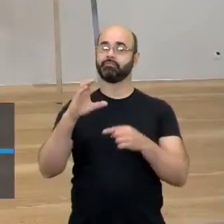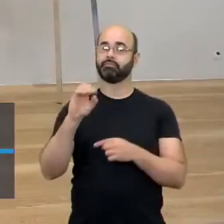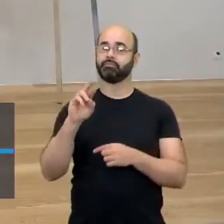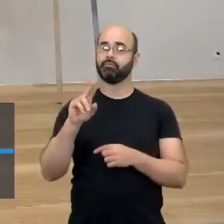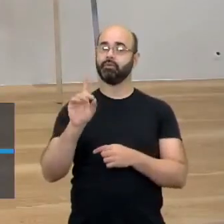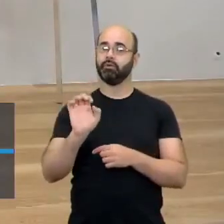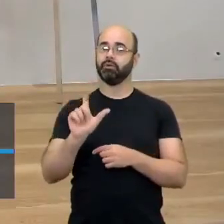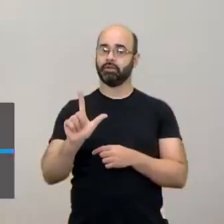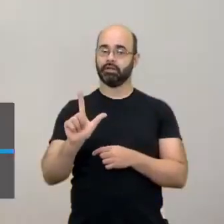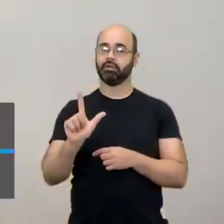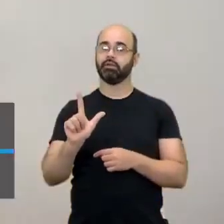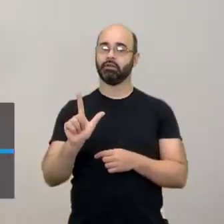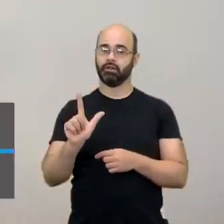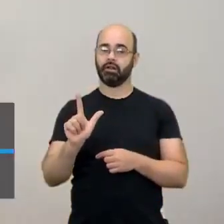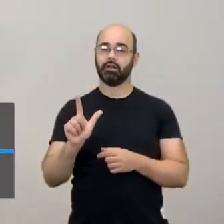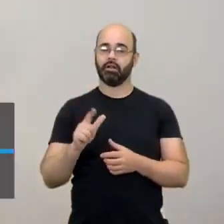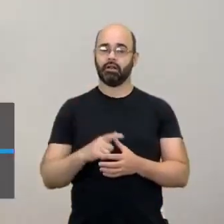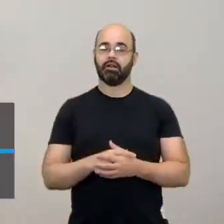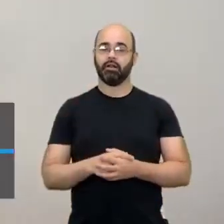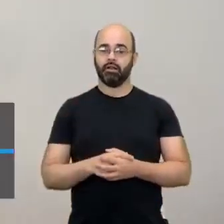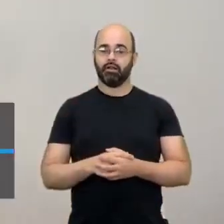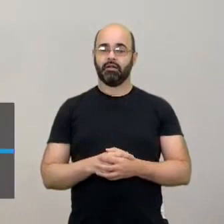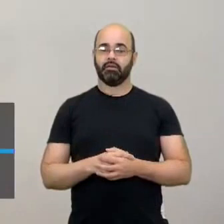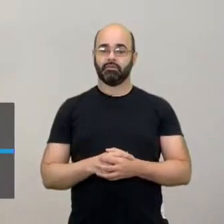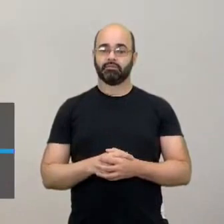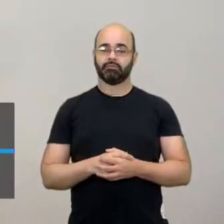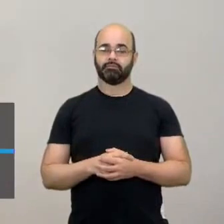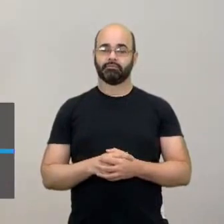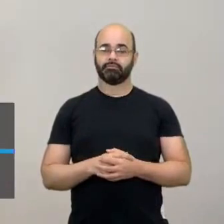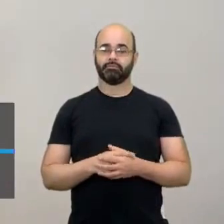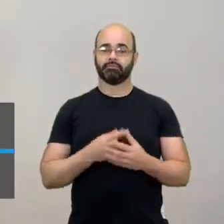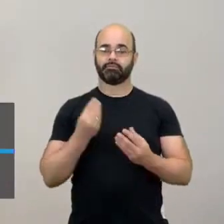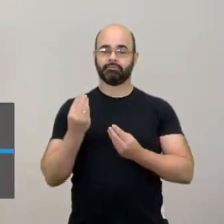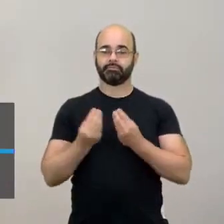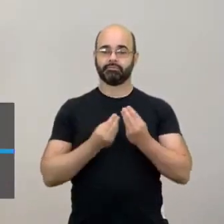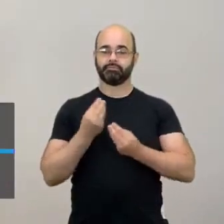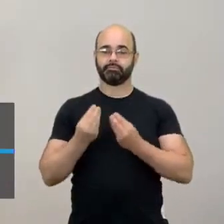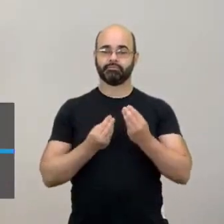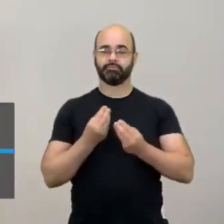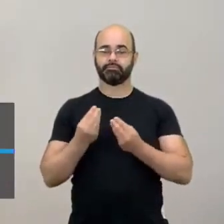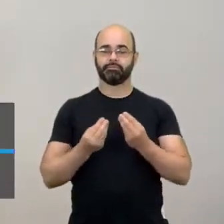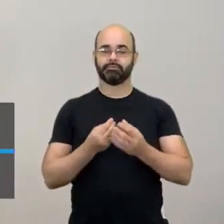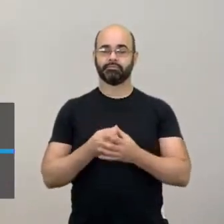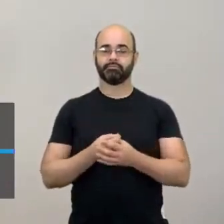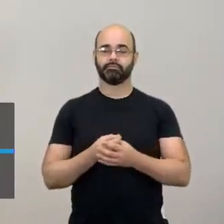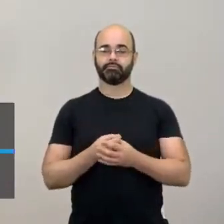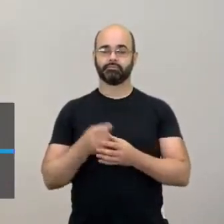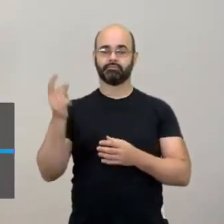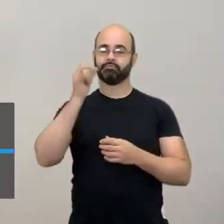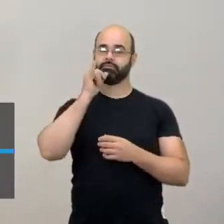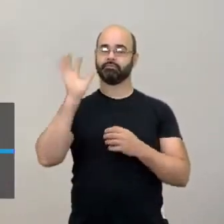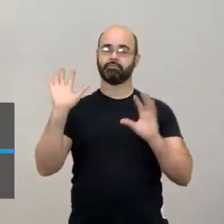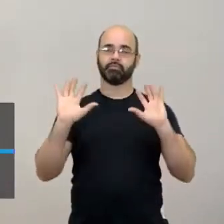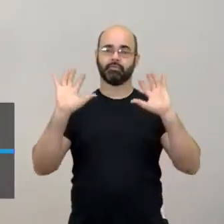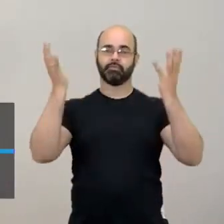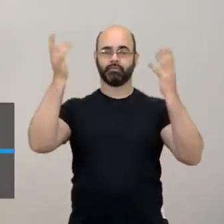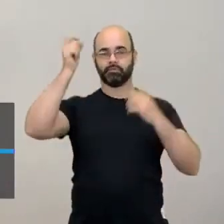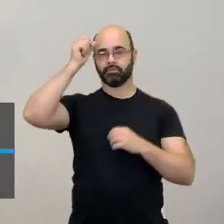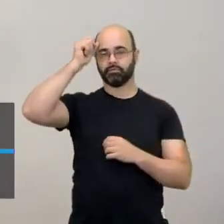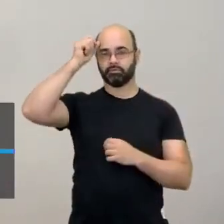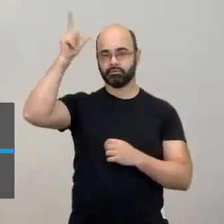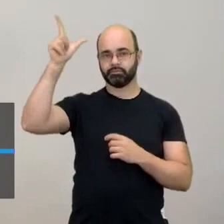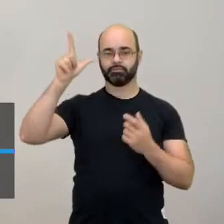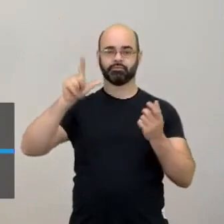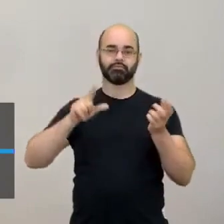trazer essas imagens de xilogravura, trazer essas imagens para o cordel, de repente num evento cultural, numa festa junina